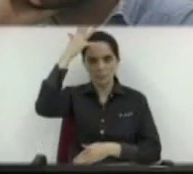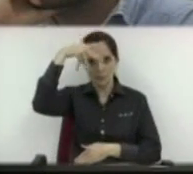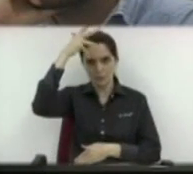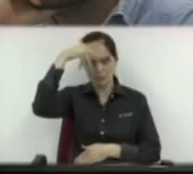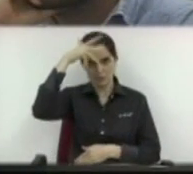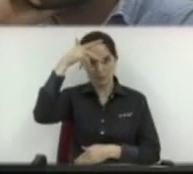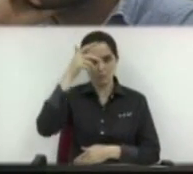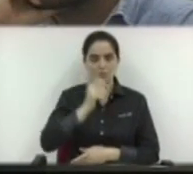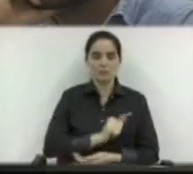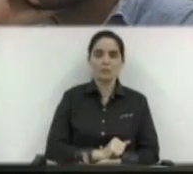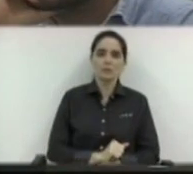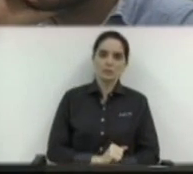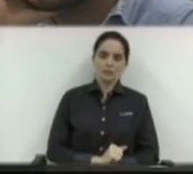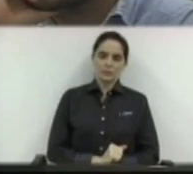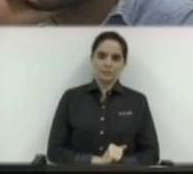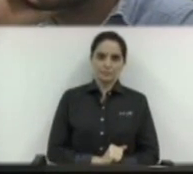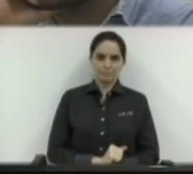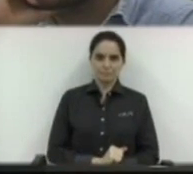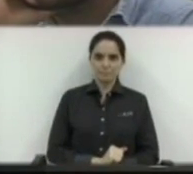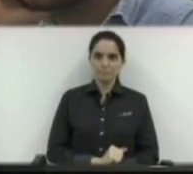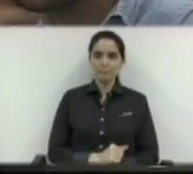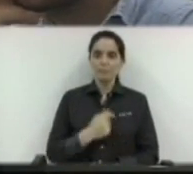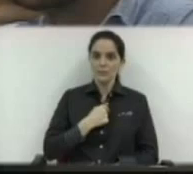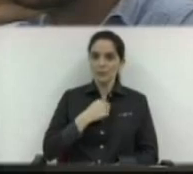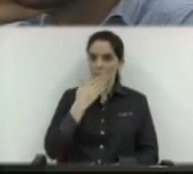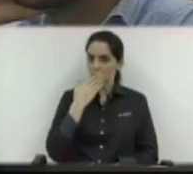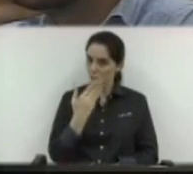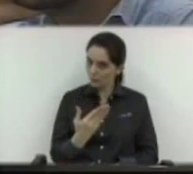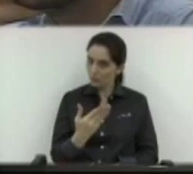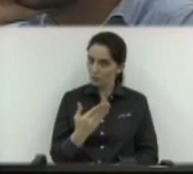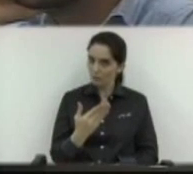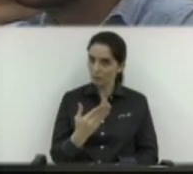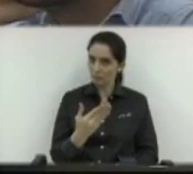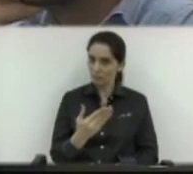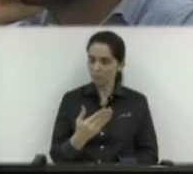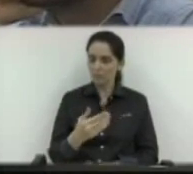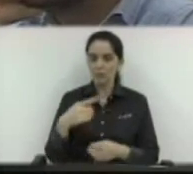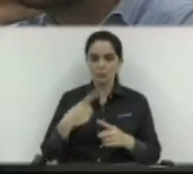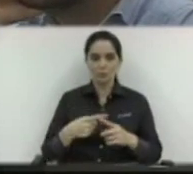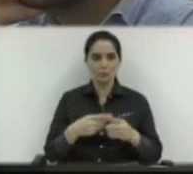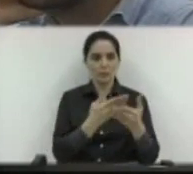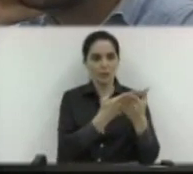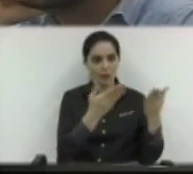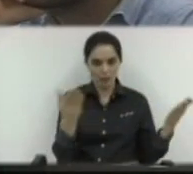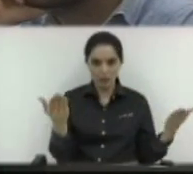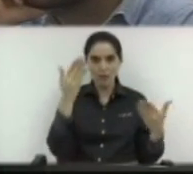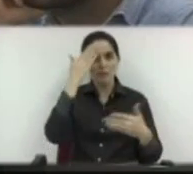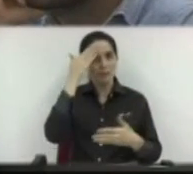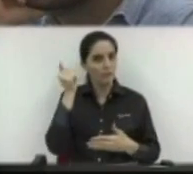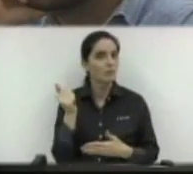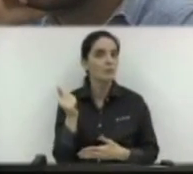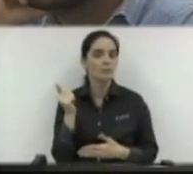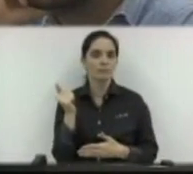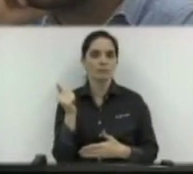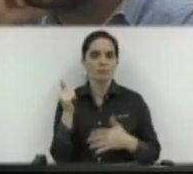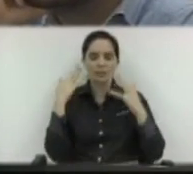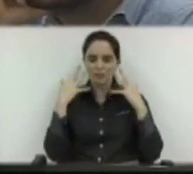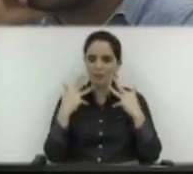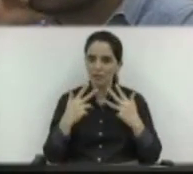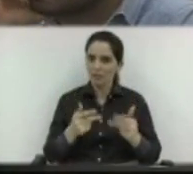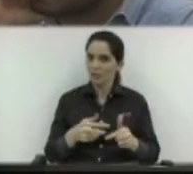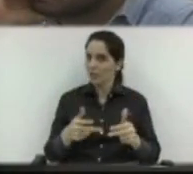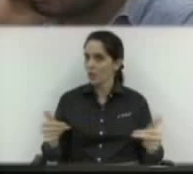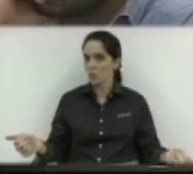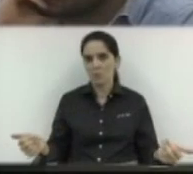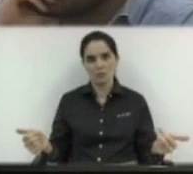a gente chegou. Foi a questão disso que eu fiz esse requerimento, que a gente sabe que muitos animais não podem voltar para o